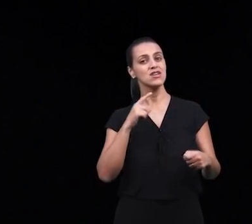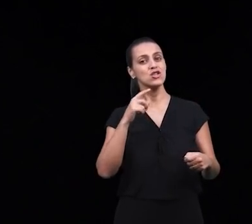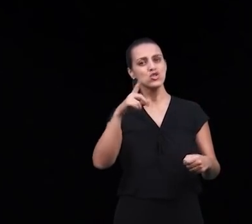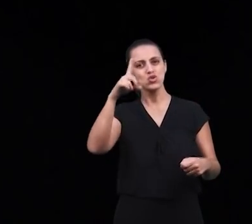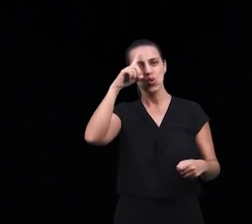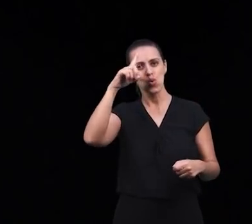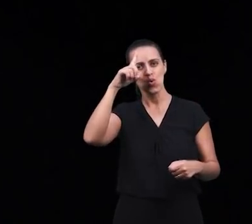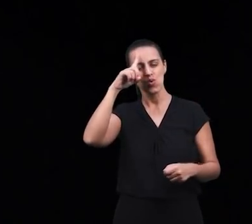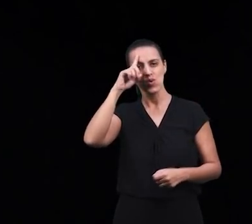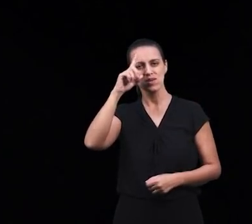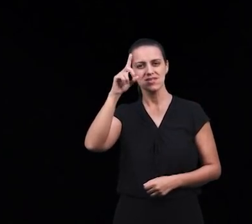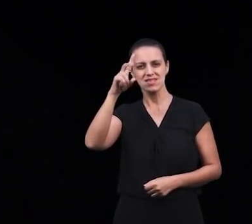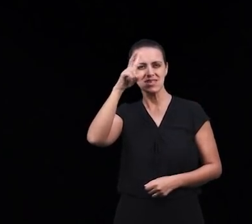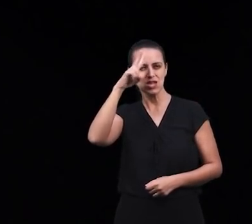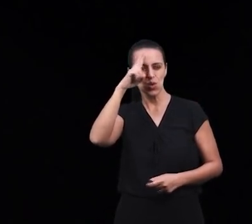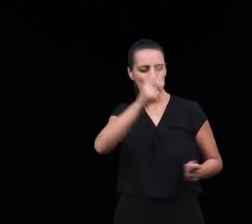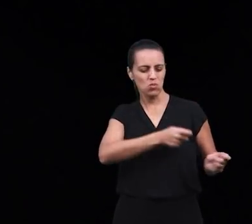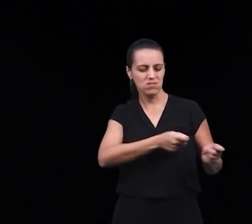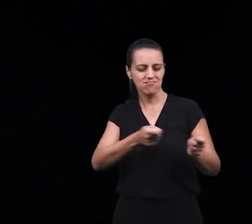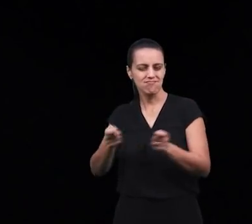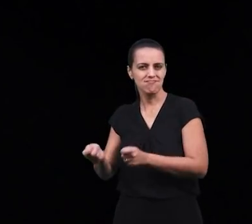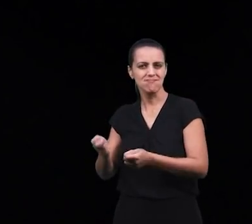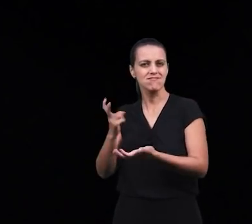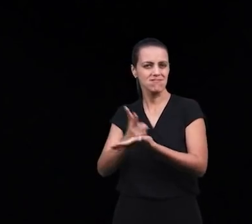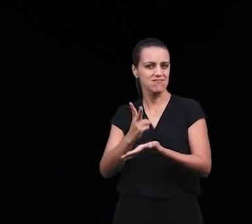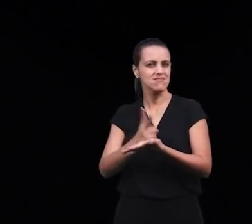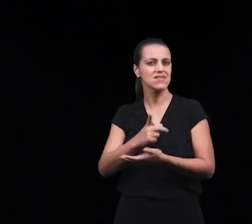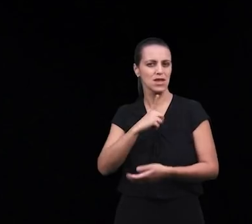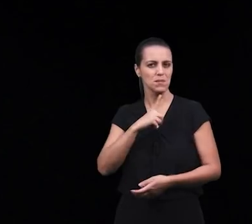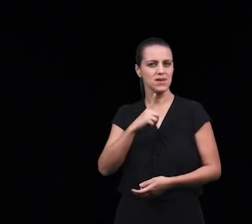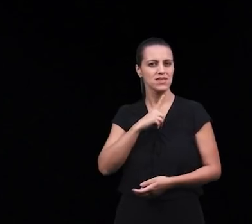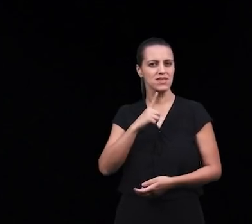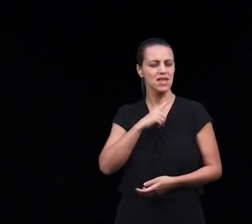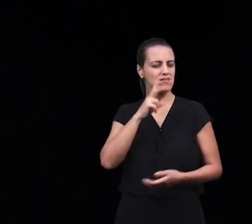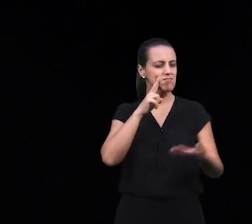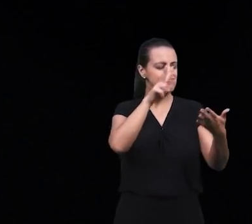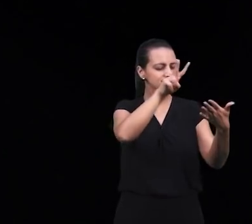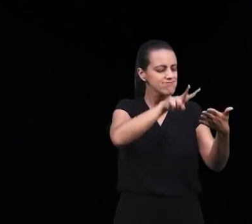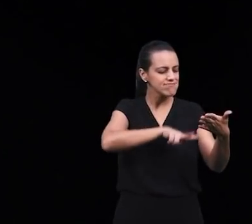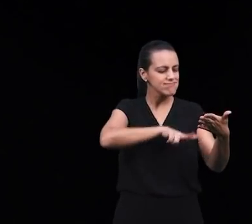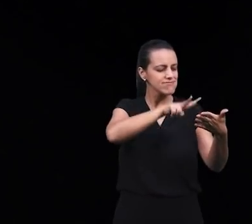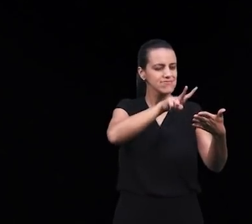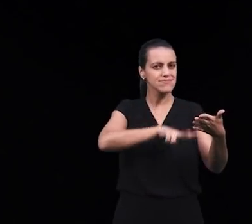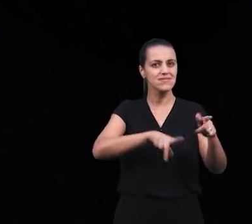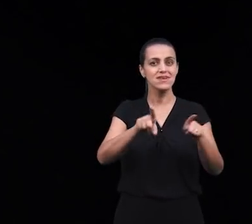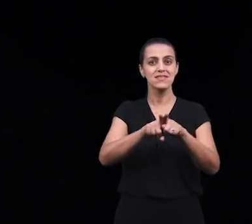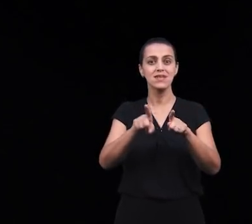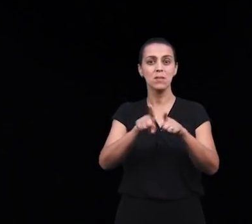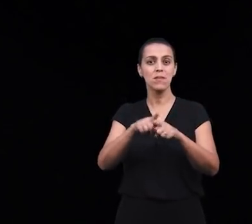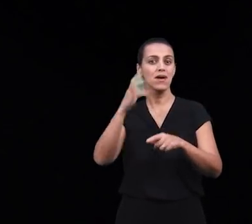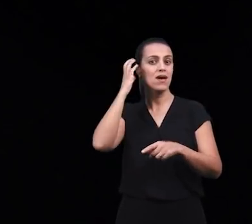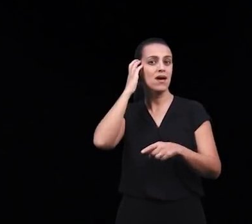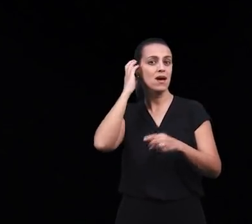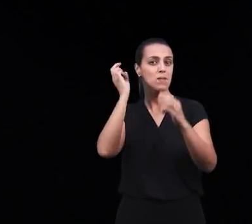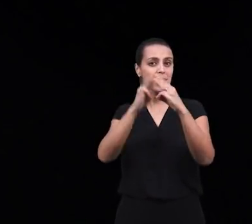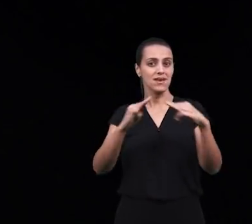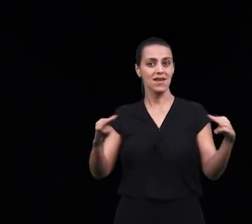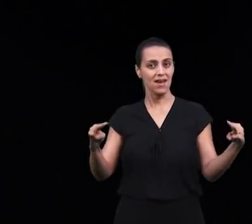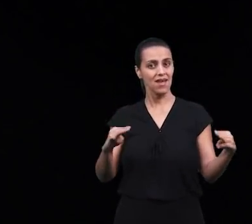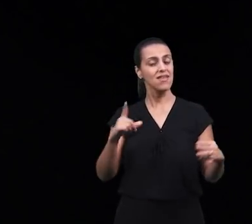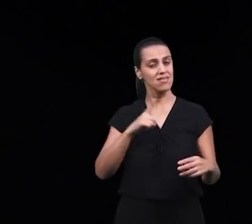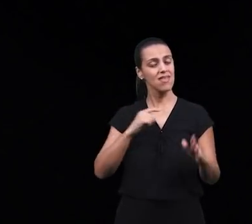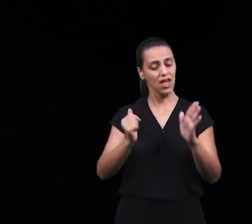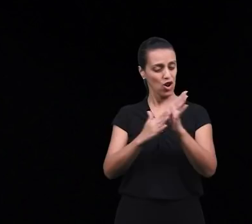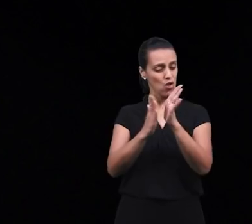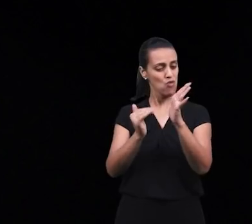publicada todas as segundas-feiras nas nossas redes sociais. E no aplicativo da Rádio Manaim, você ainda ouve louvores 24 horas por